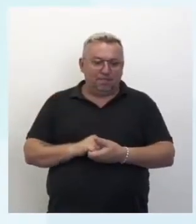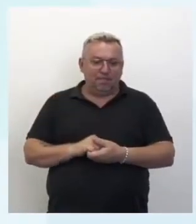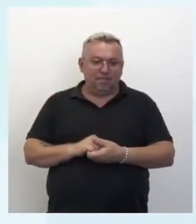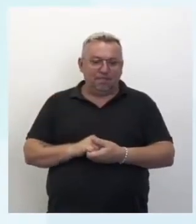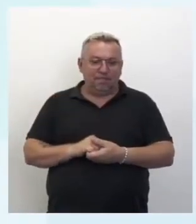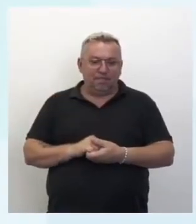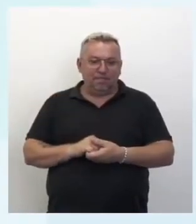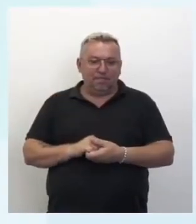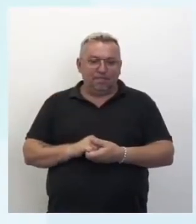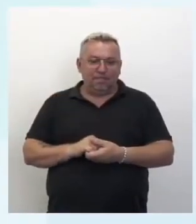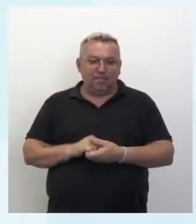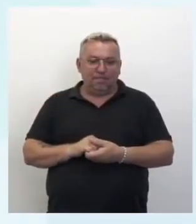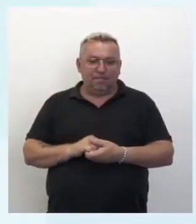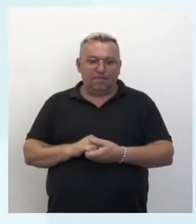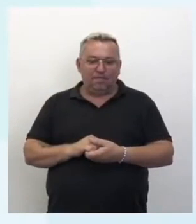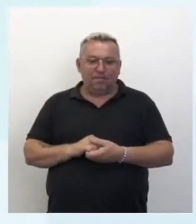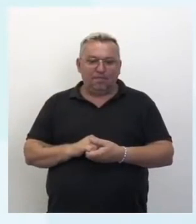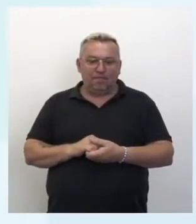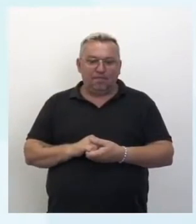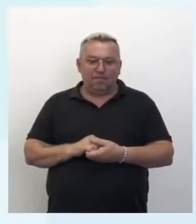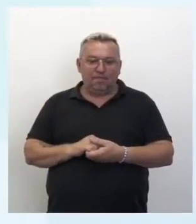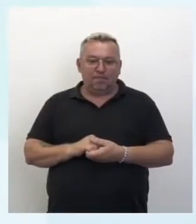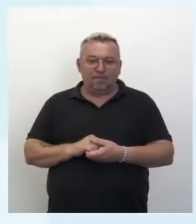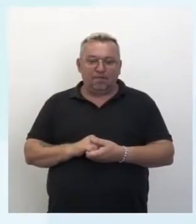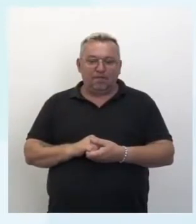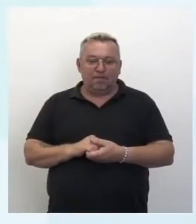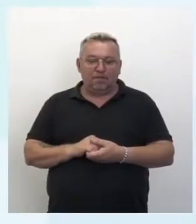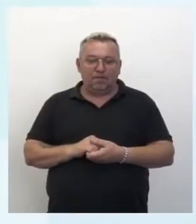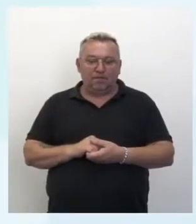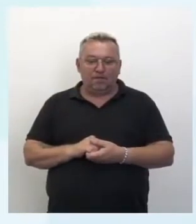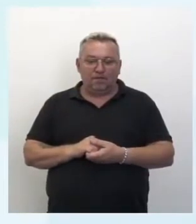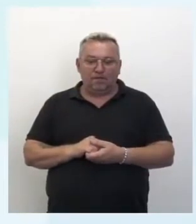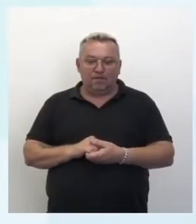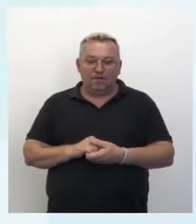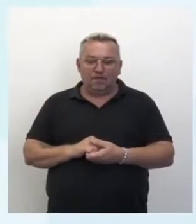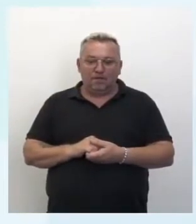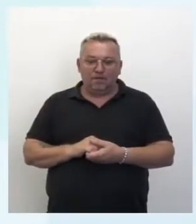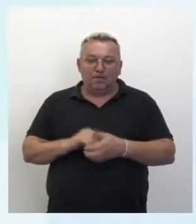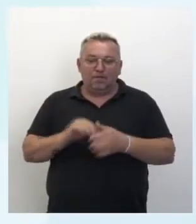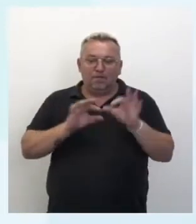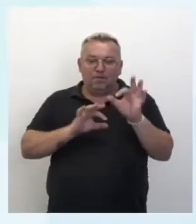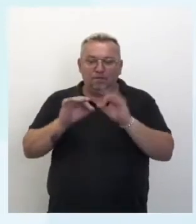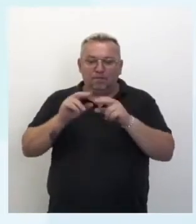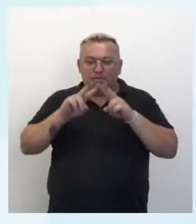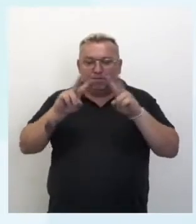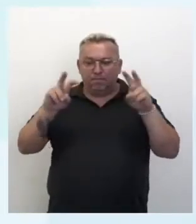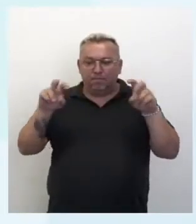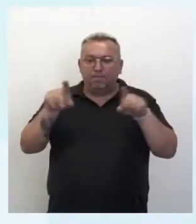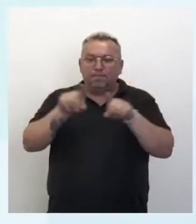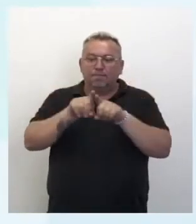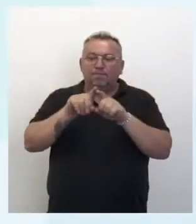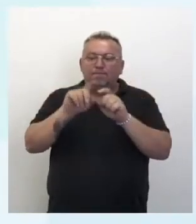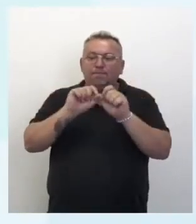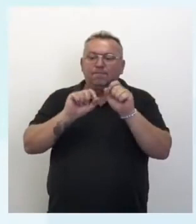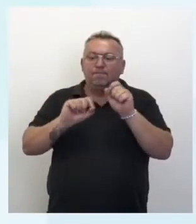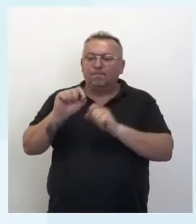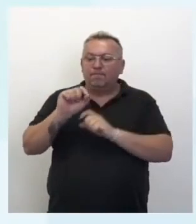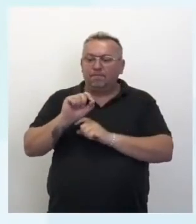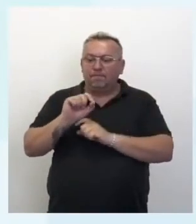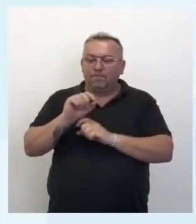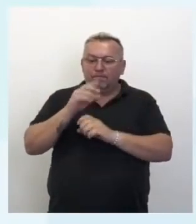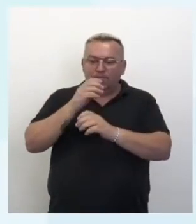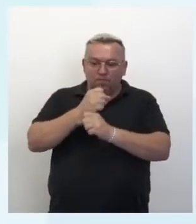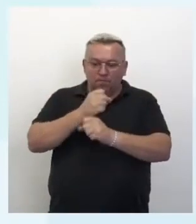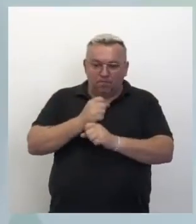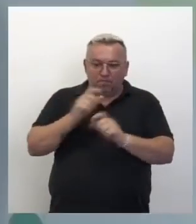year. She's going to study next year. Então, vocês podem montando a frase aqui, ó. Aqui fazendo aqui as contas